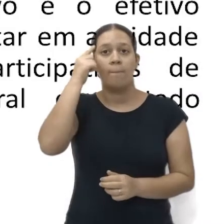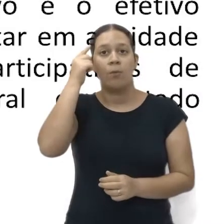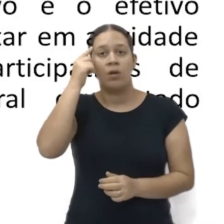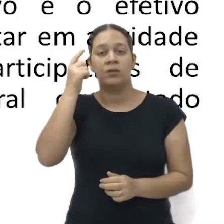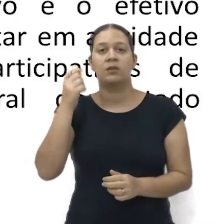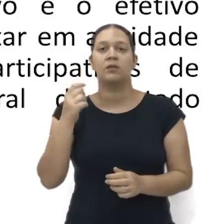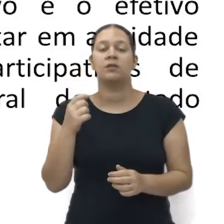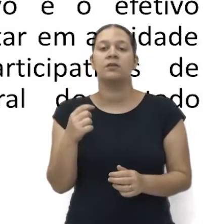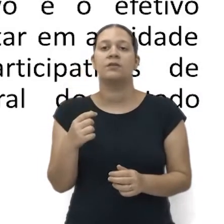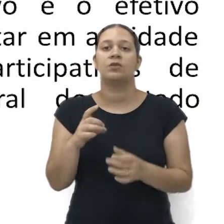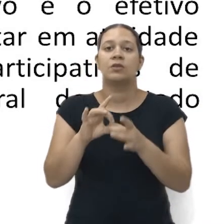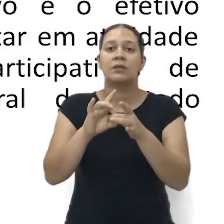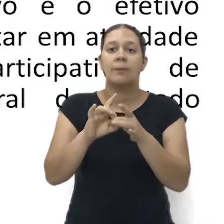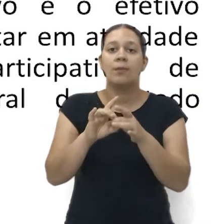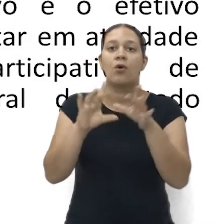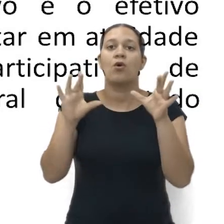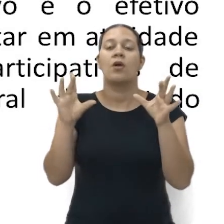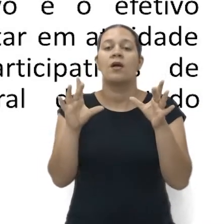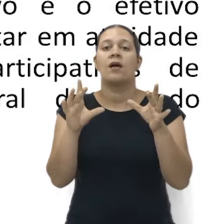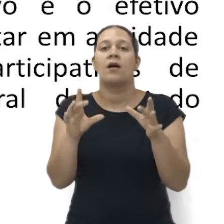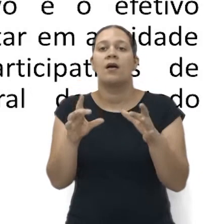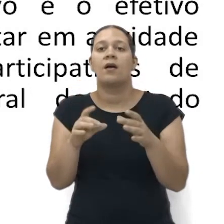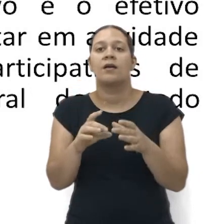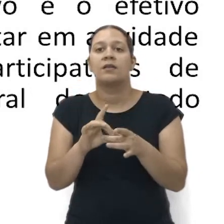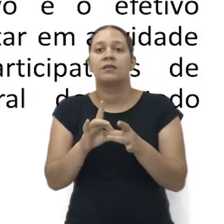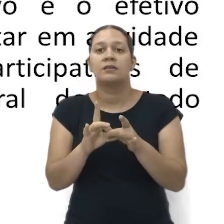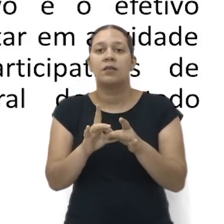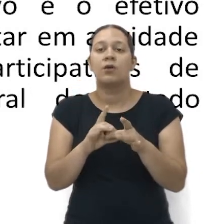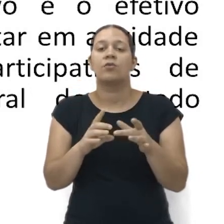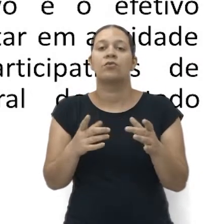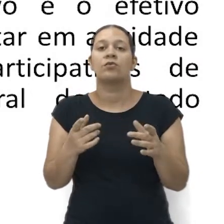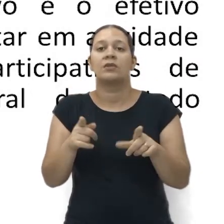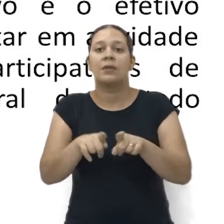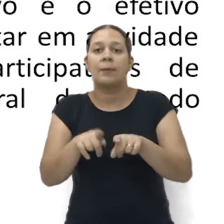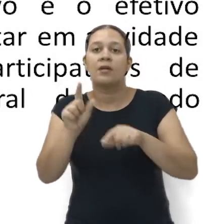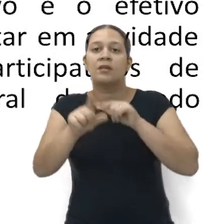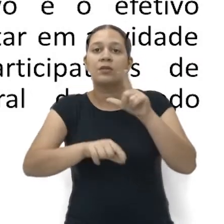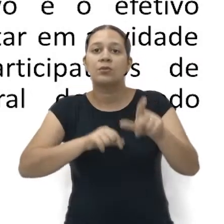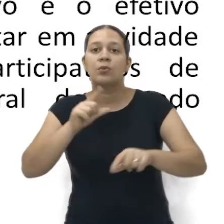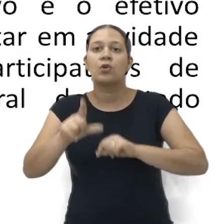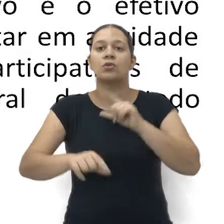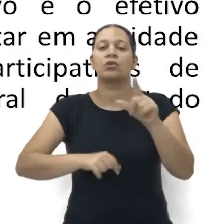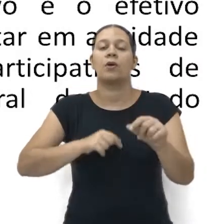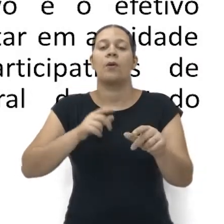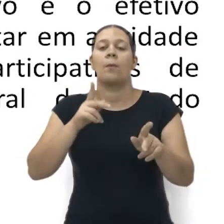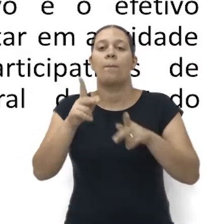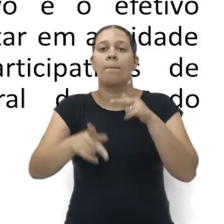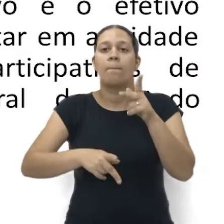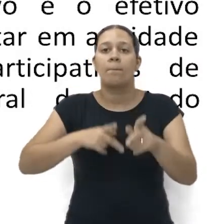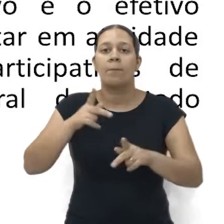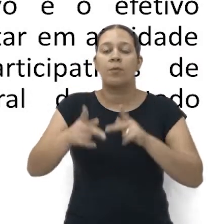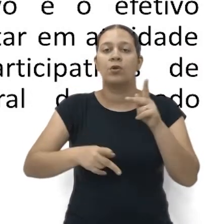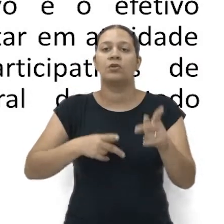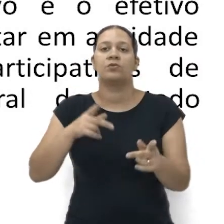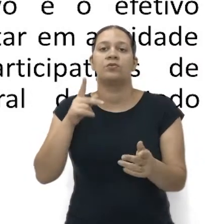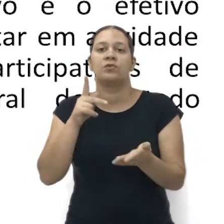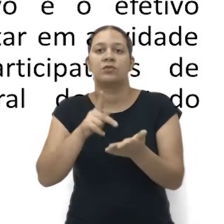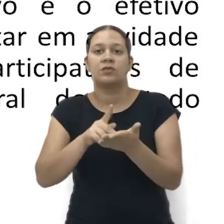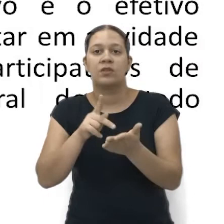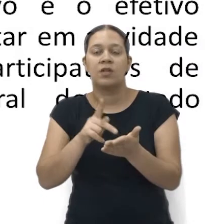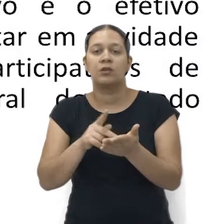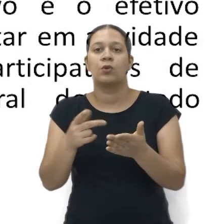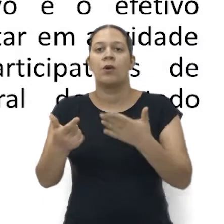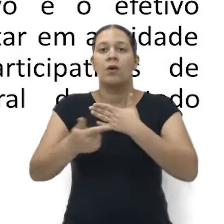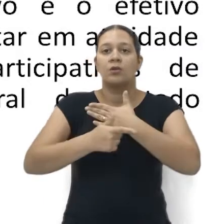A democracia que deve ser vista como a materialização das escolhas feitas pelo povo quanto à realização das funções